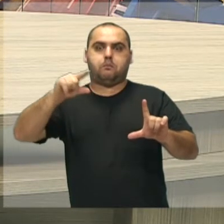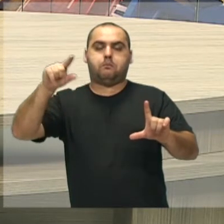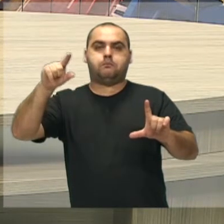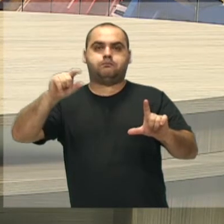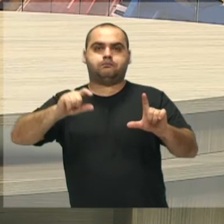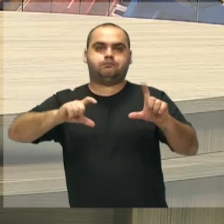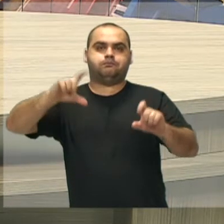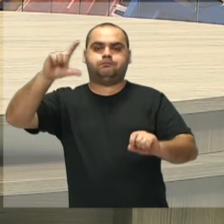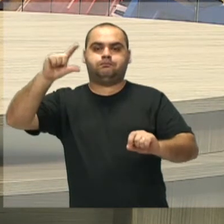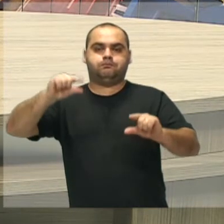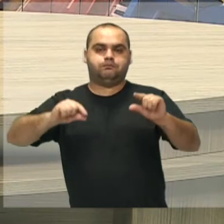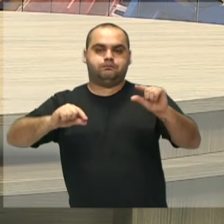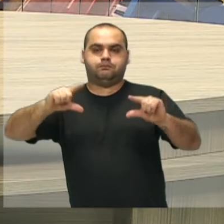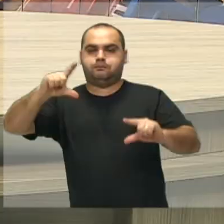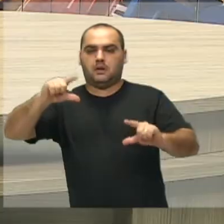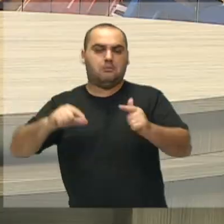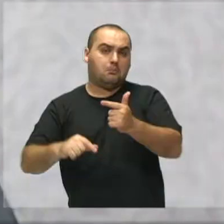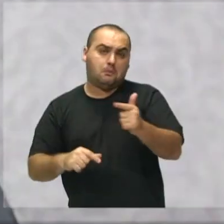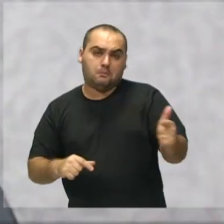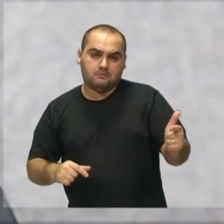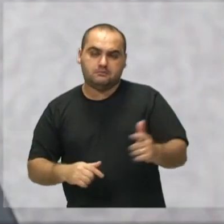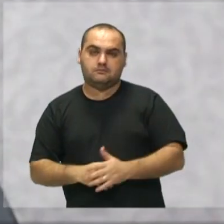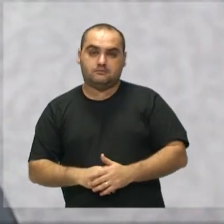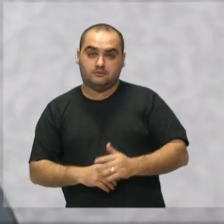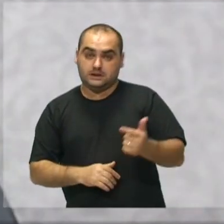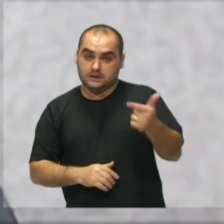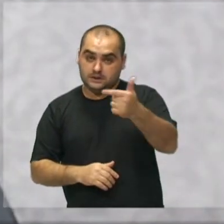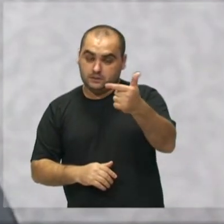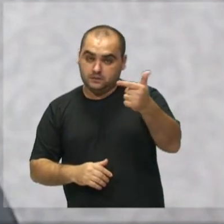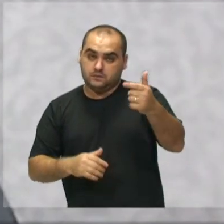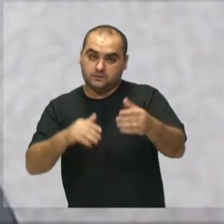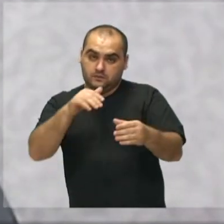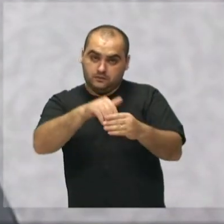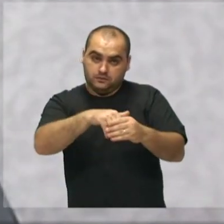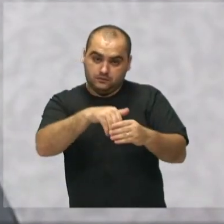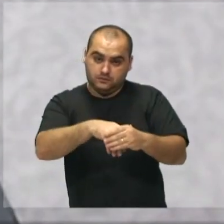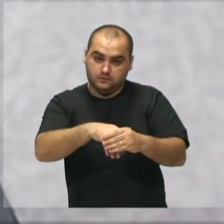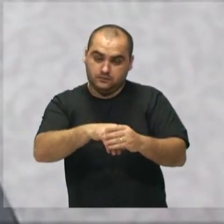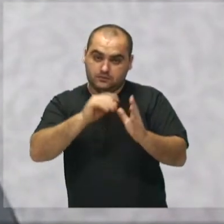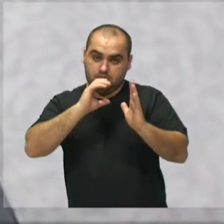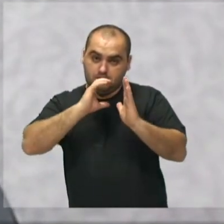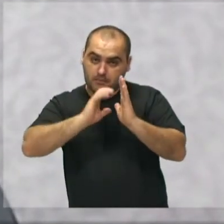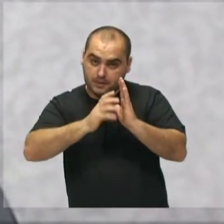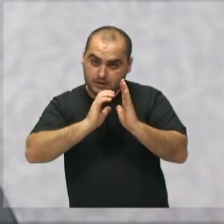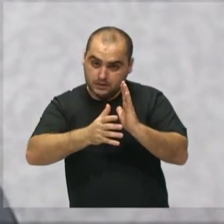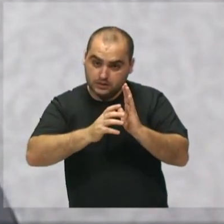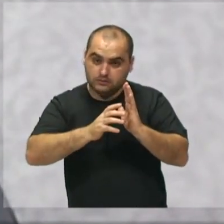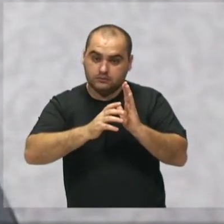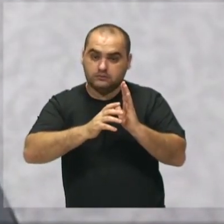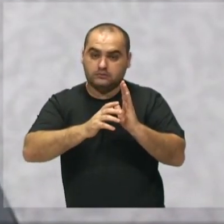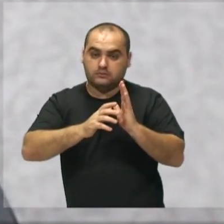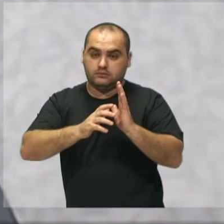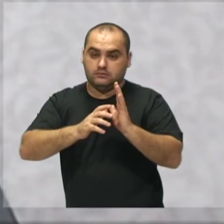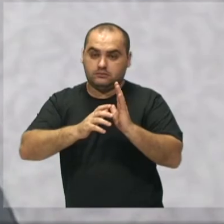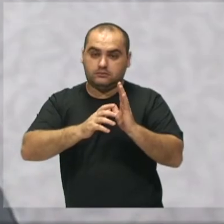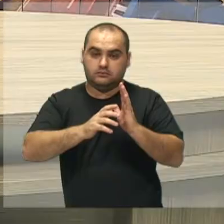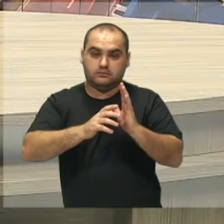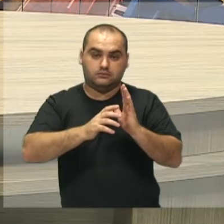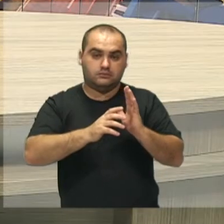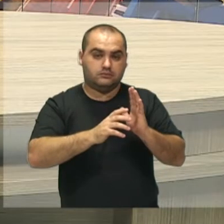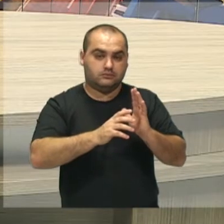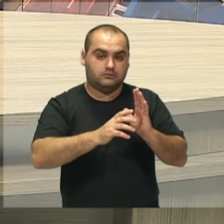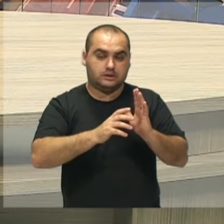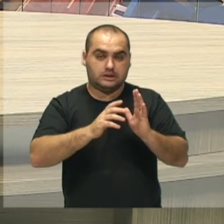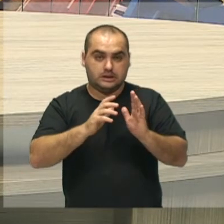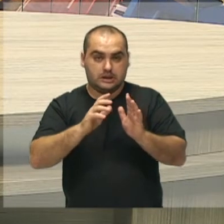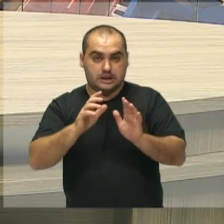contrastantes. E, inclusive, no segundo turno, né, que se desenhou aí com partidos de esquerda, mas sem